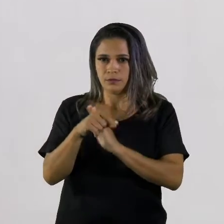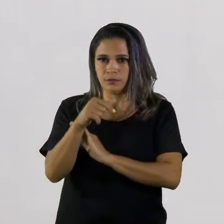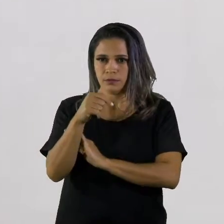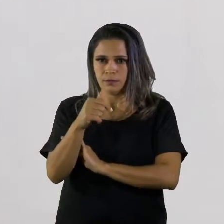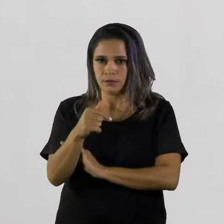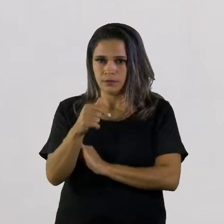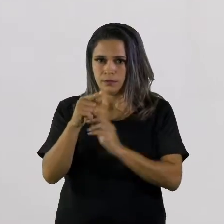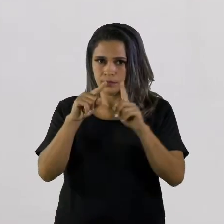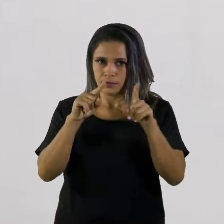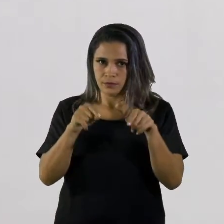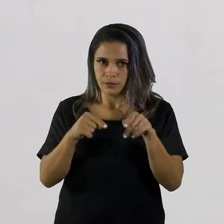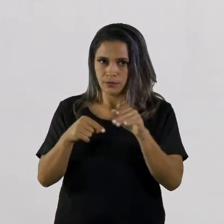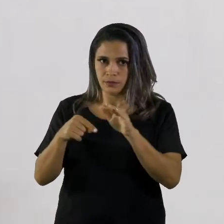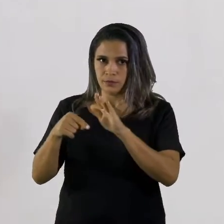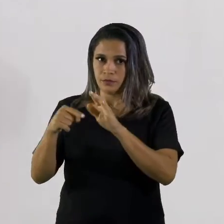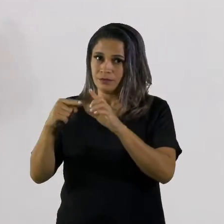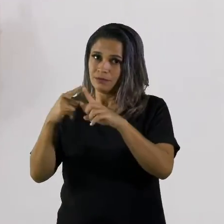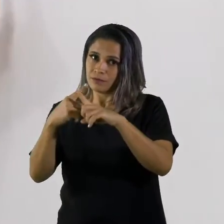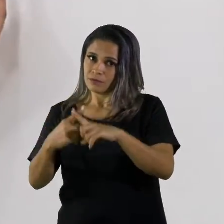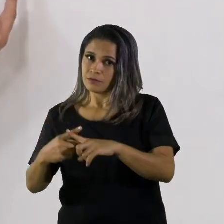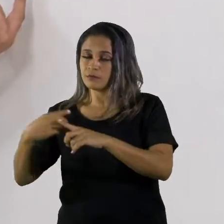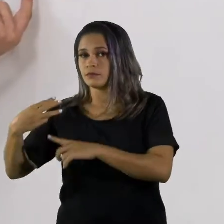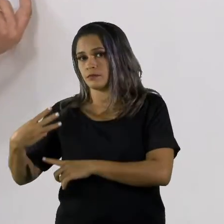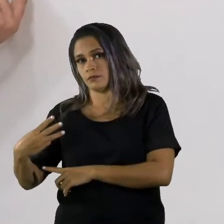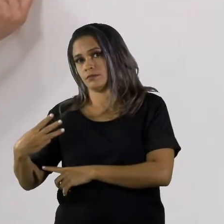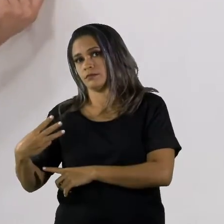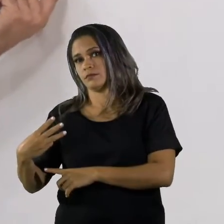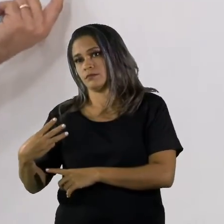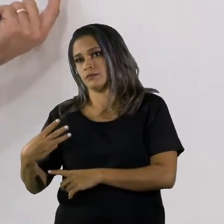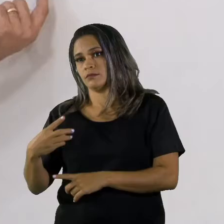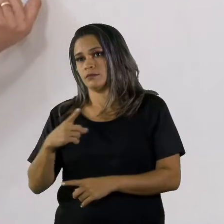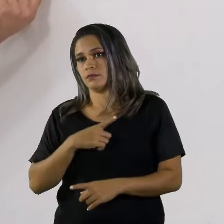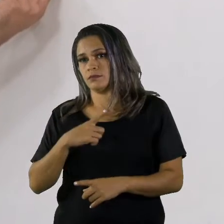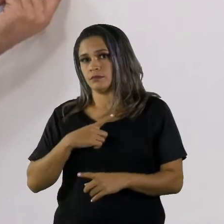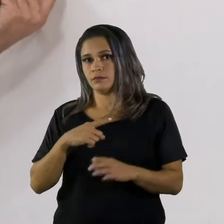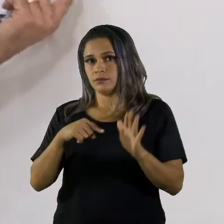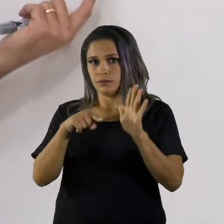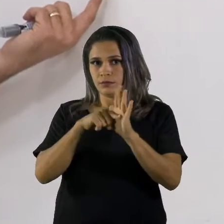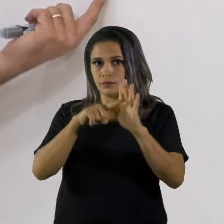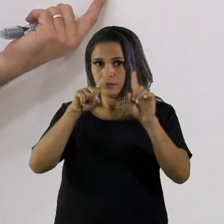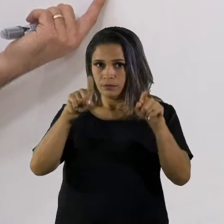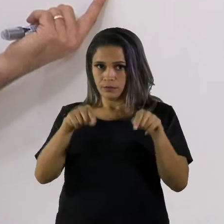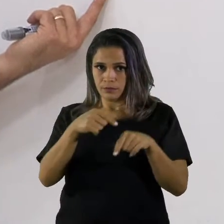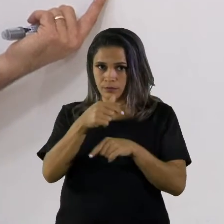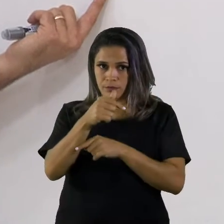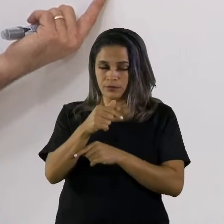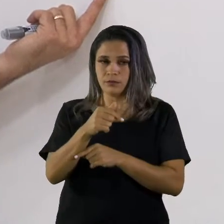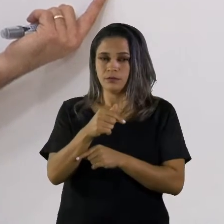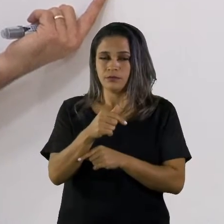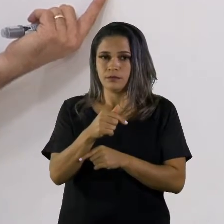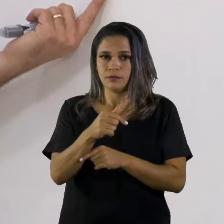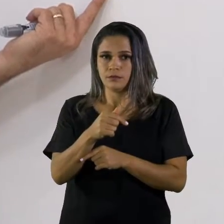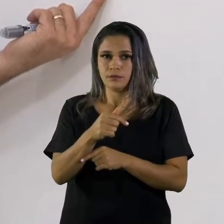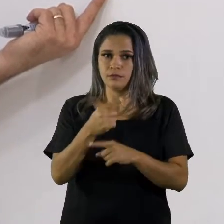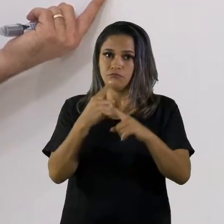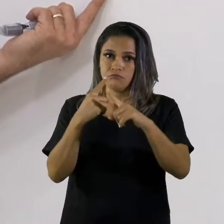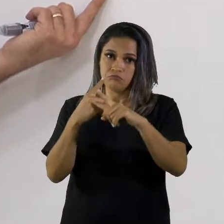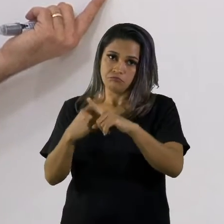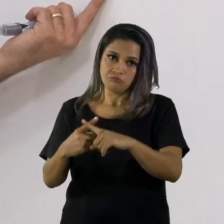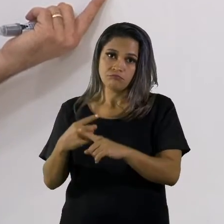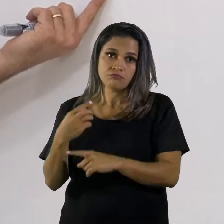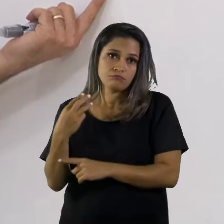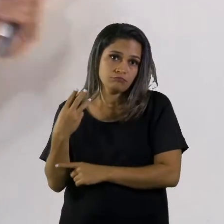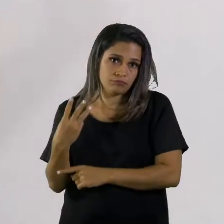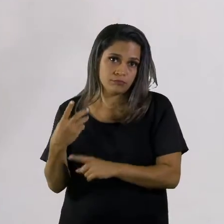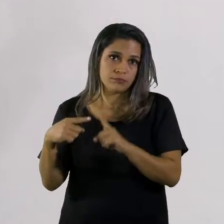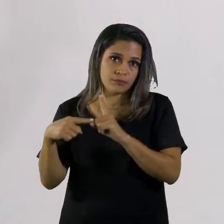multiplicado por 3. Agora observe o seguinte. Eu tenho aqui um sinal negativo e estou multiplicando isso por 3 positivo.